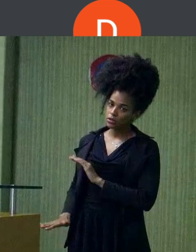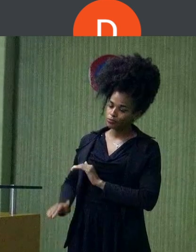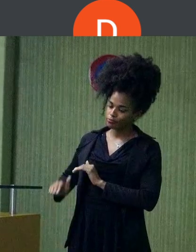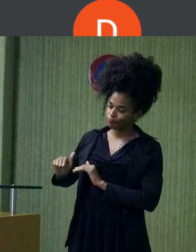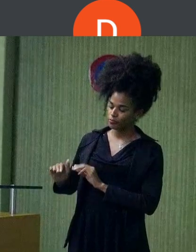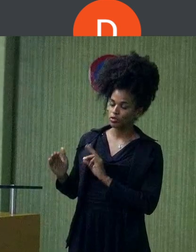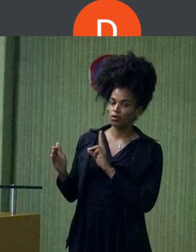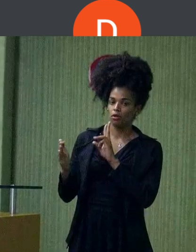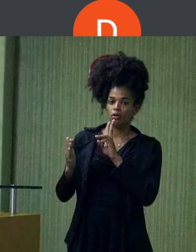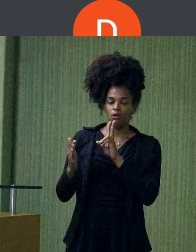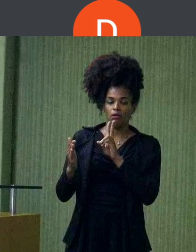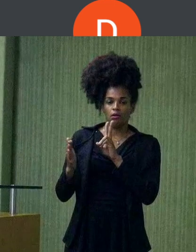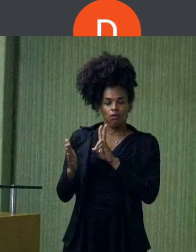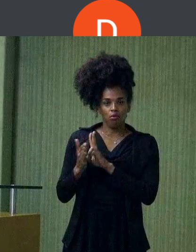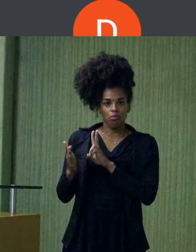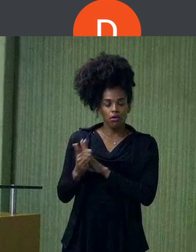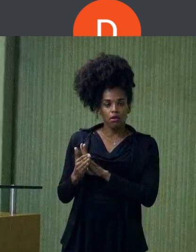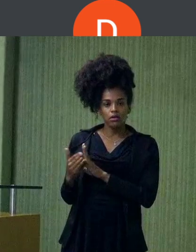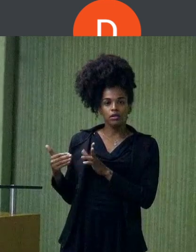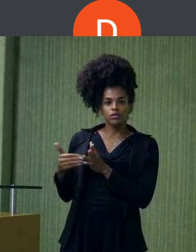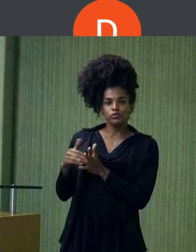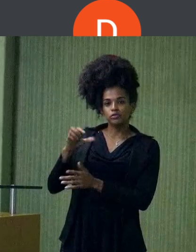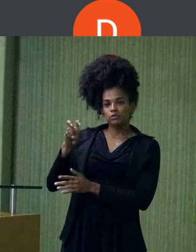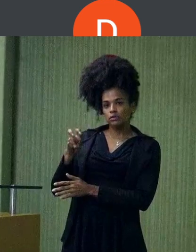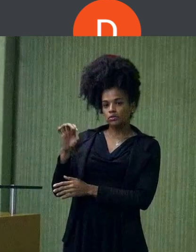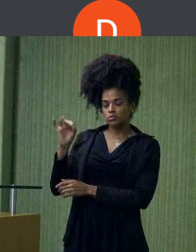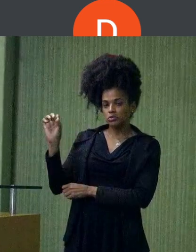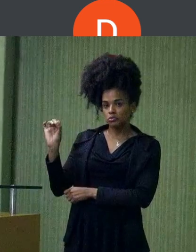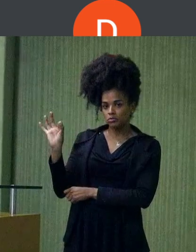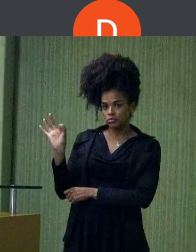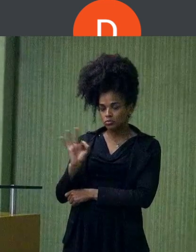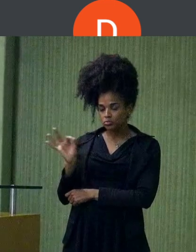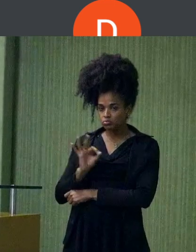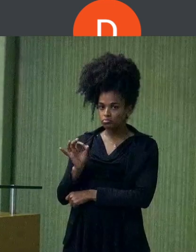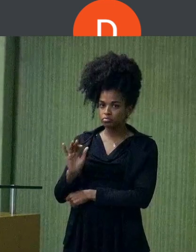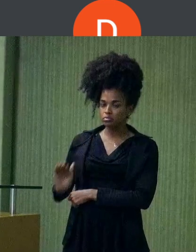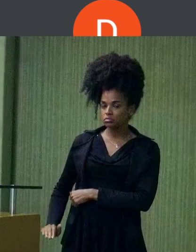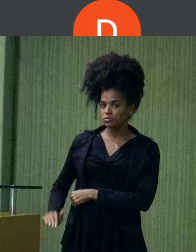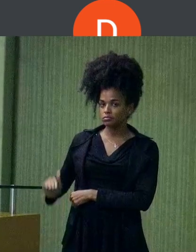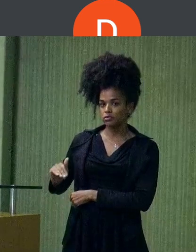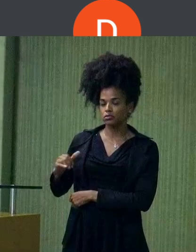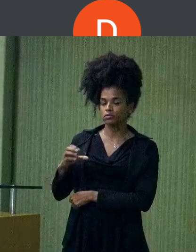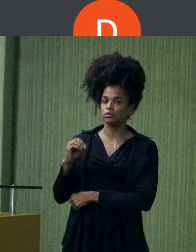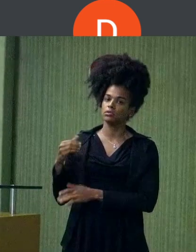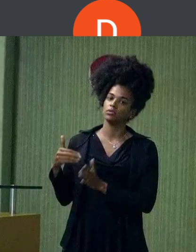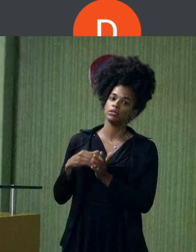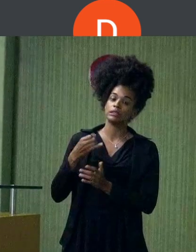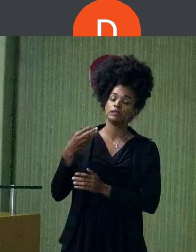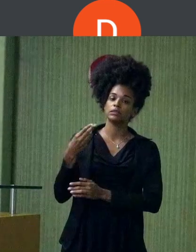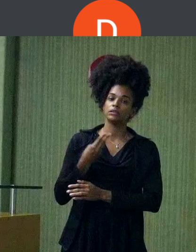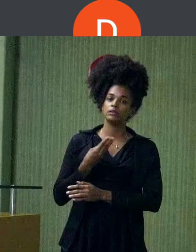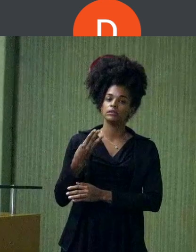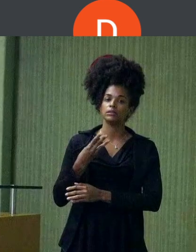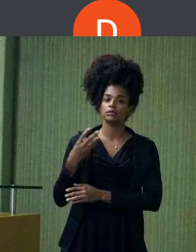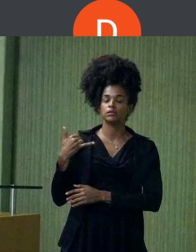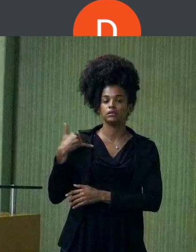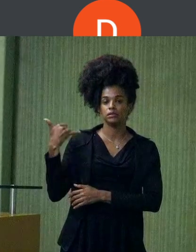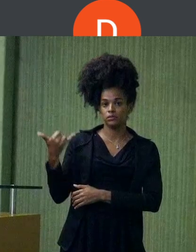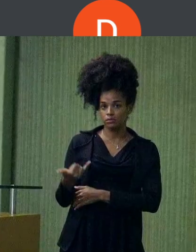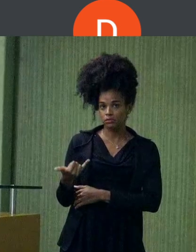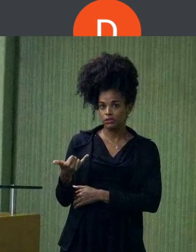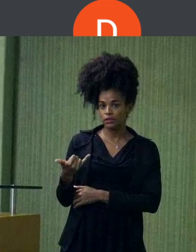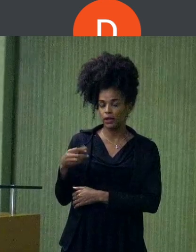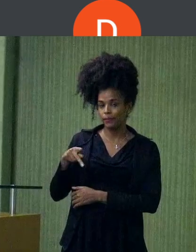de forma a atingir 50% das Crianças 0 a 3 anos até o final de vigência do pne né Essa cobertura